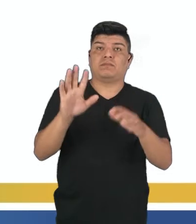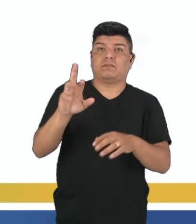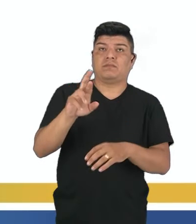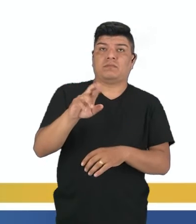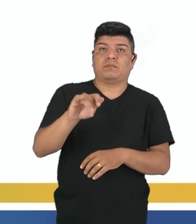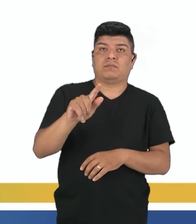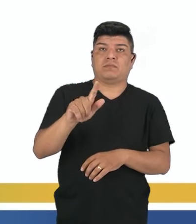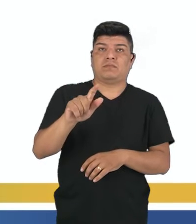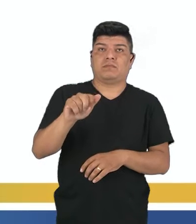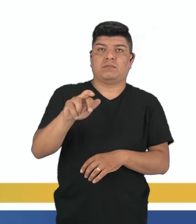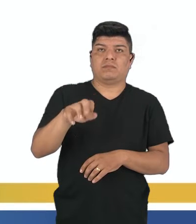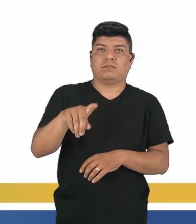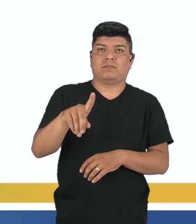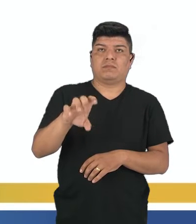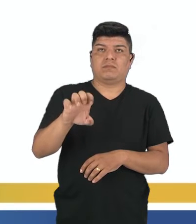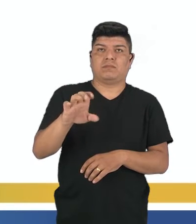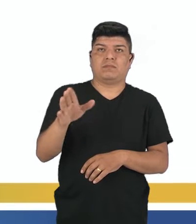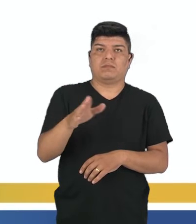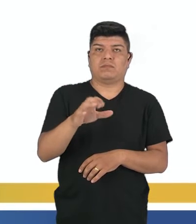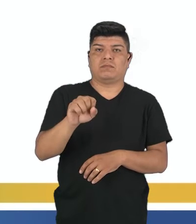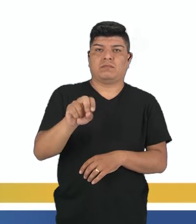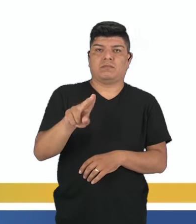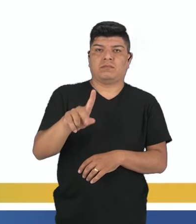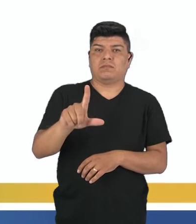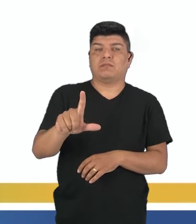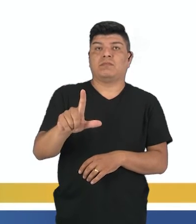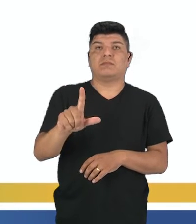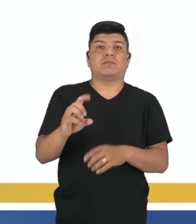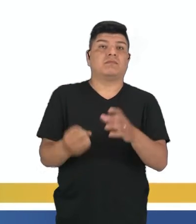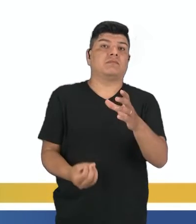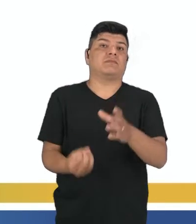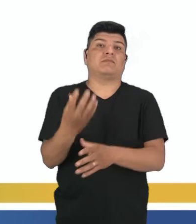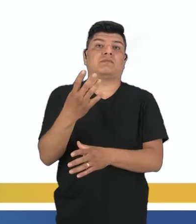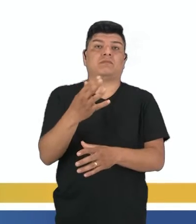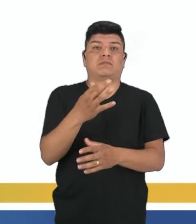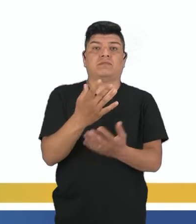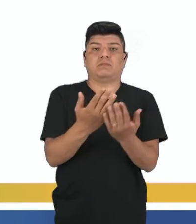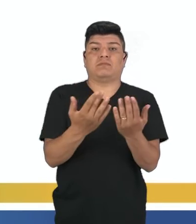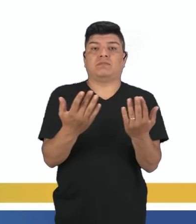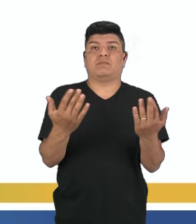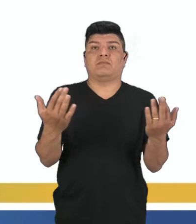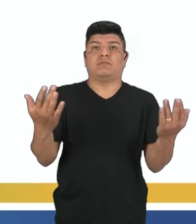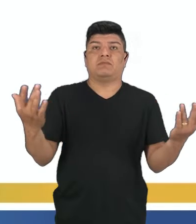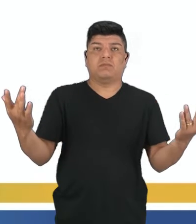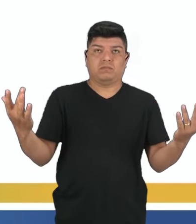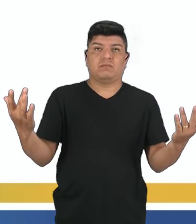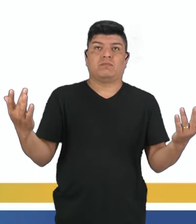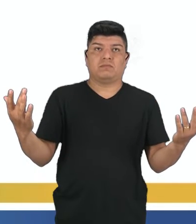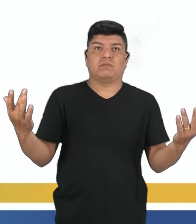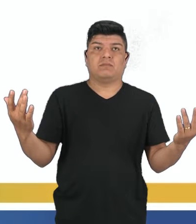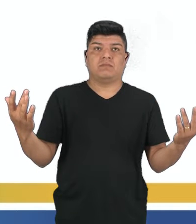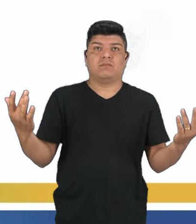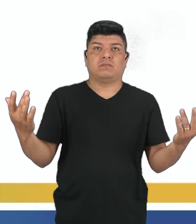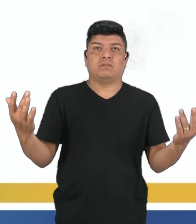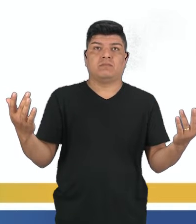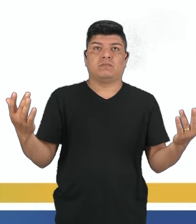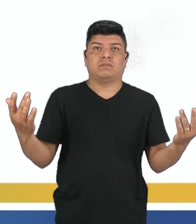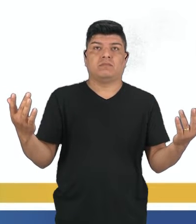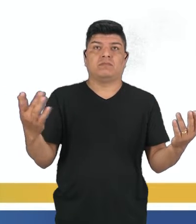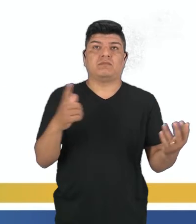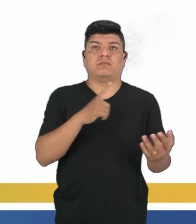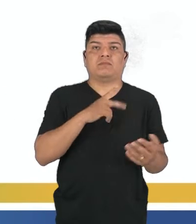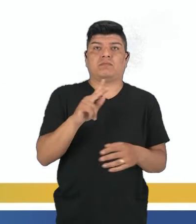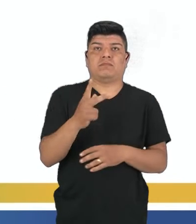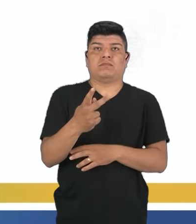Sul e ele caracteriza-se principalmente por ser formado por uma vegetação herbácea e